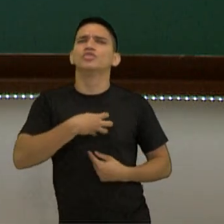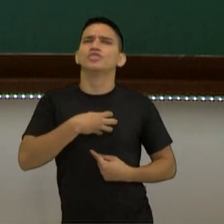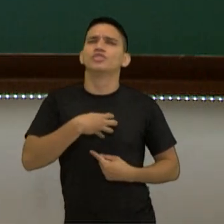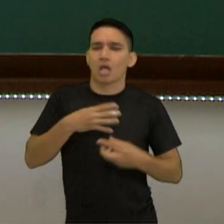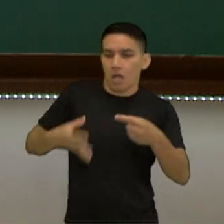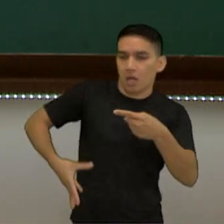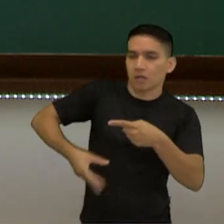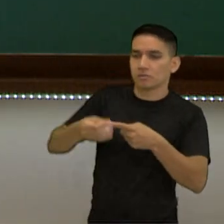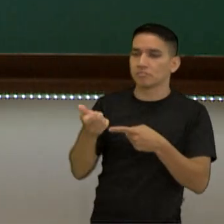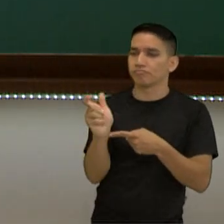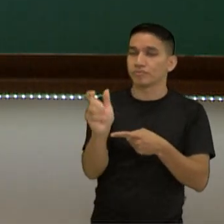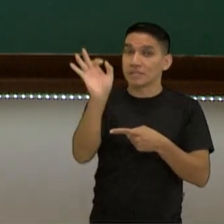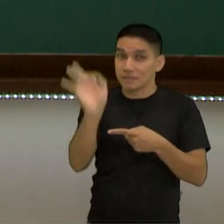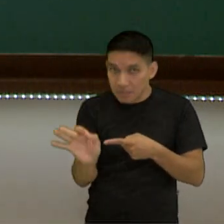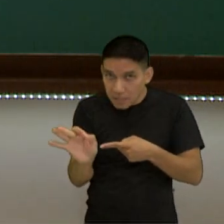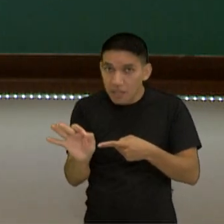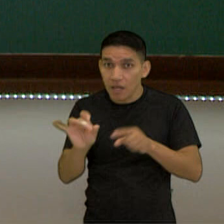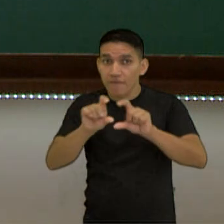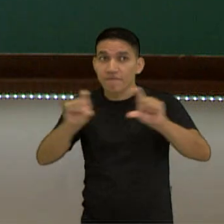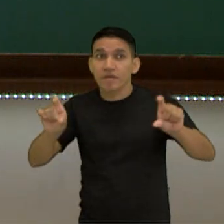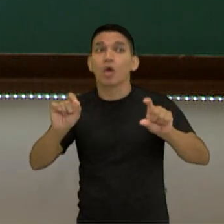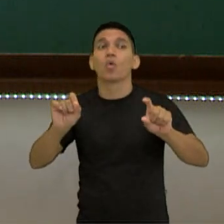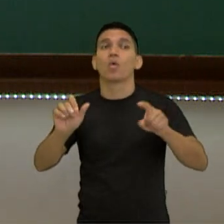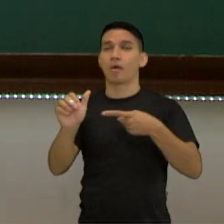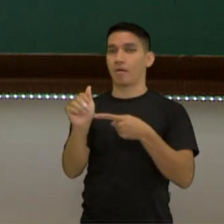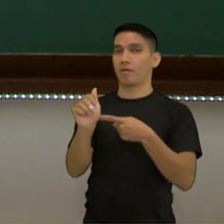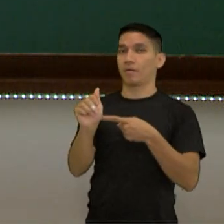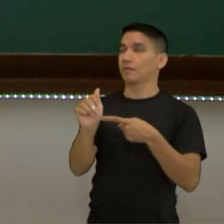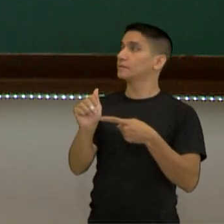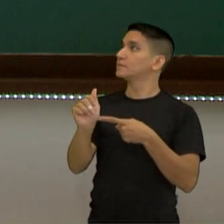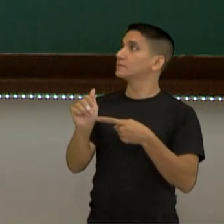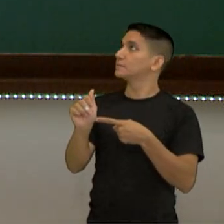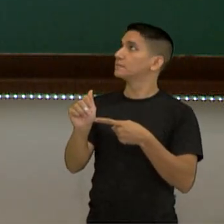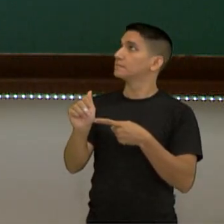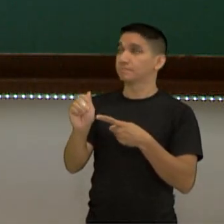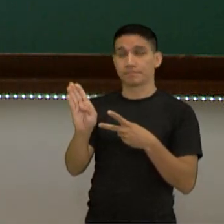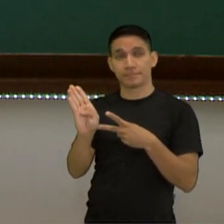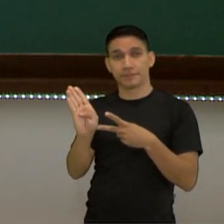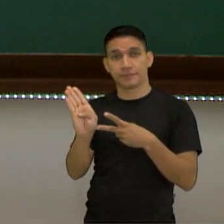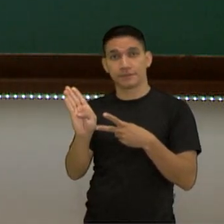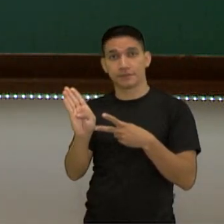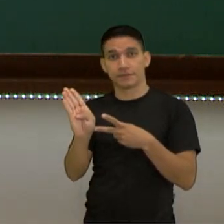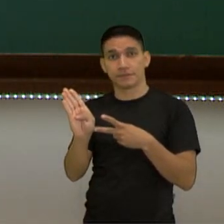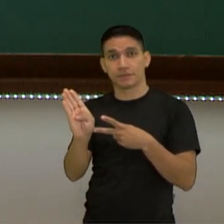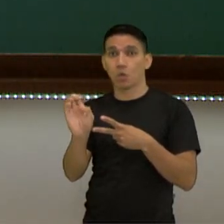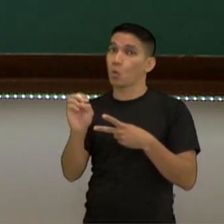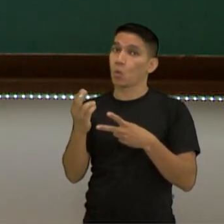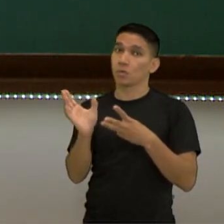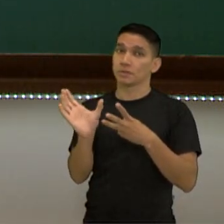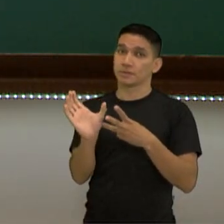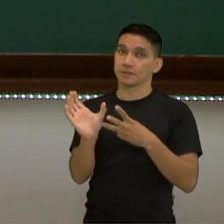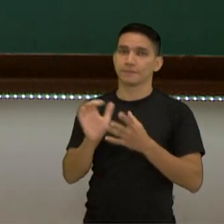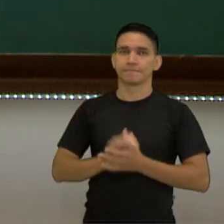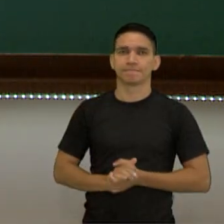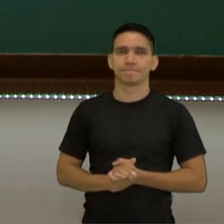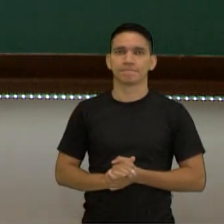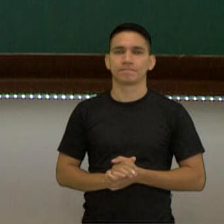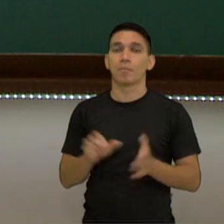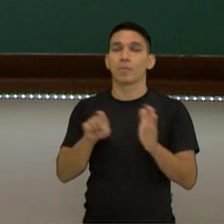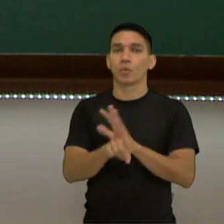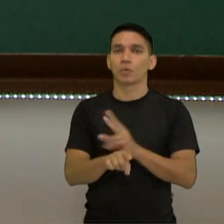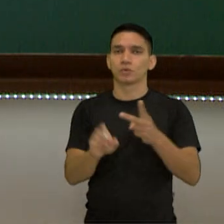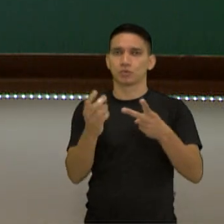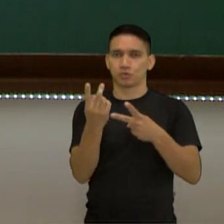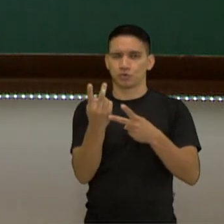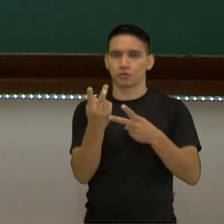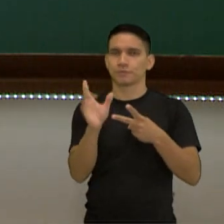completa corretamente a nossa frase é is not talking, isn't writing ou am studying. Na 2, temos